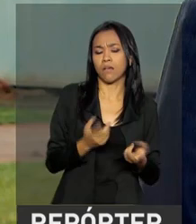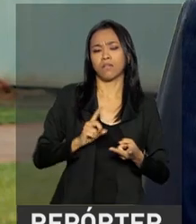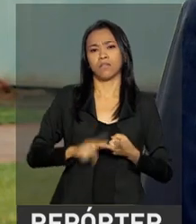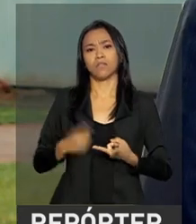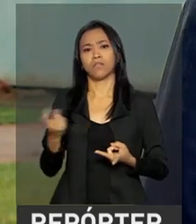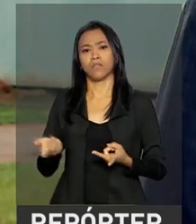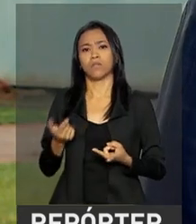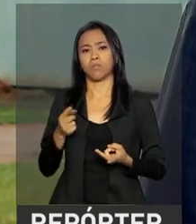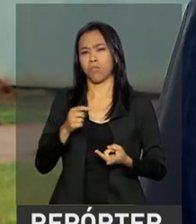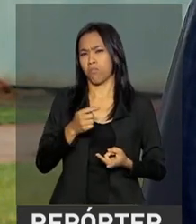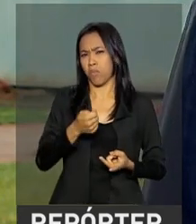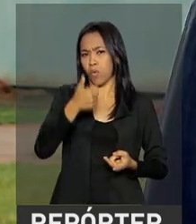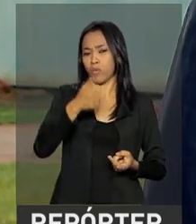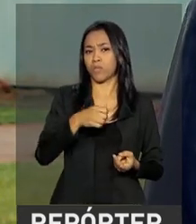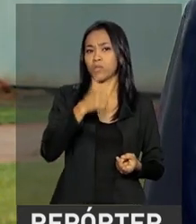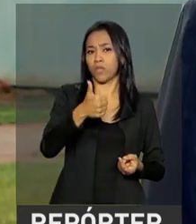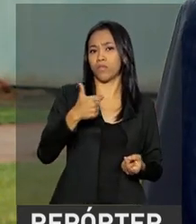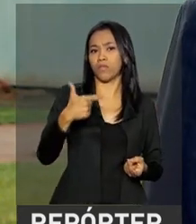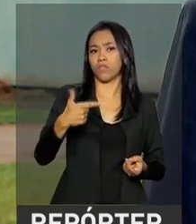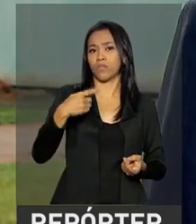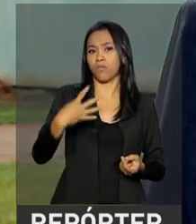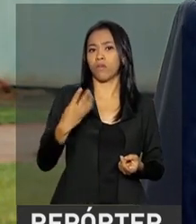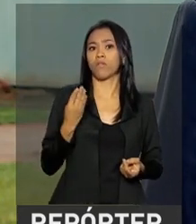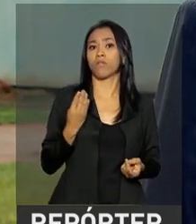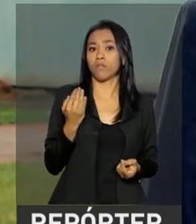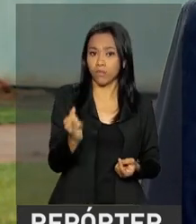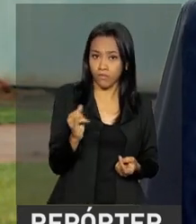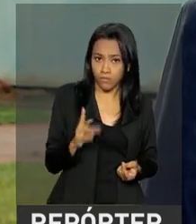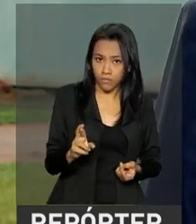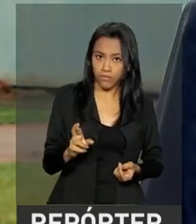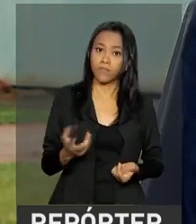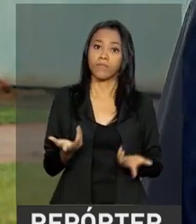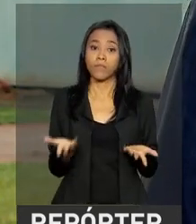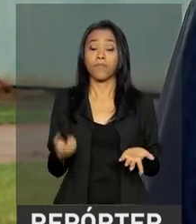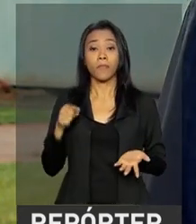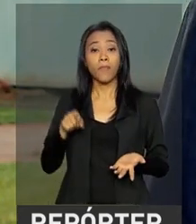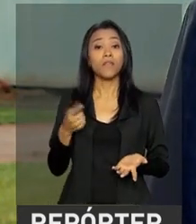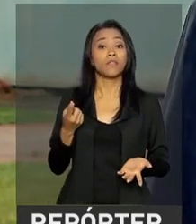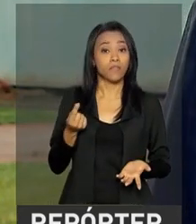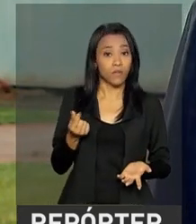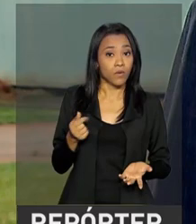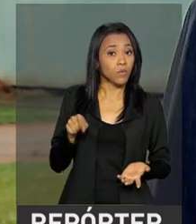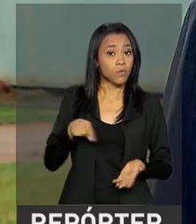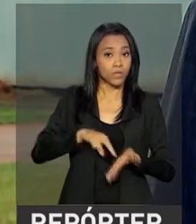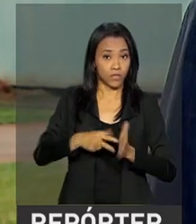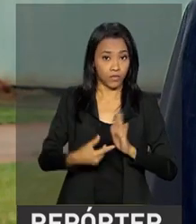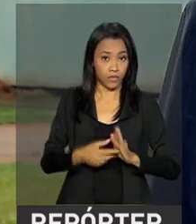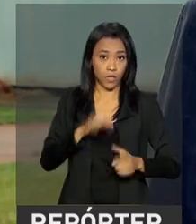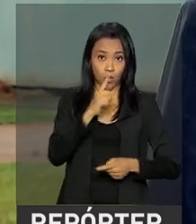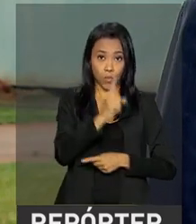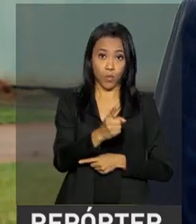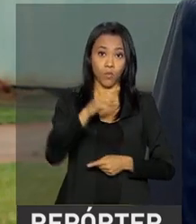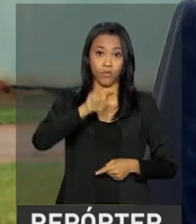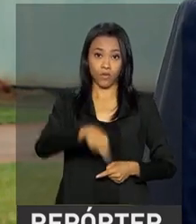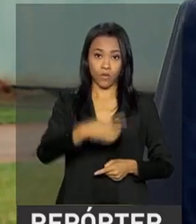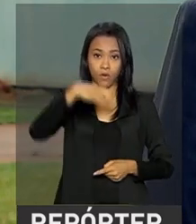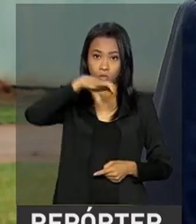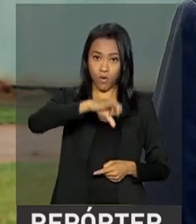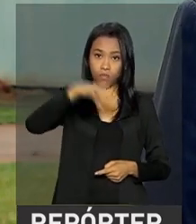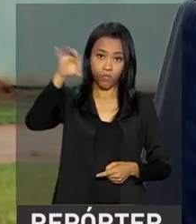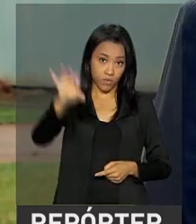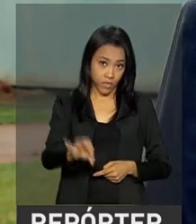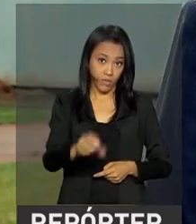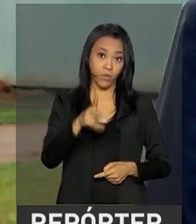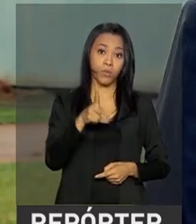receitas, de pouco mais do que 124 bilhões de reais. Este valor equivale a 1,9% do